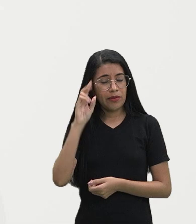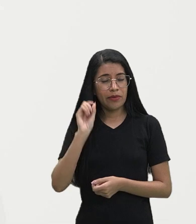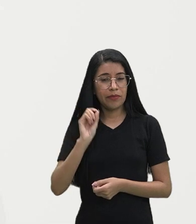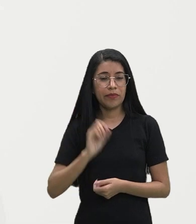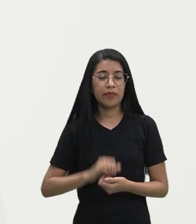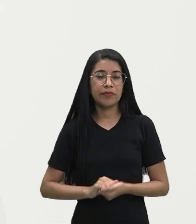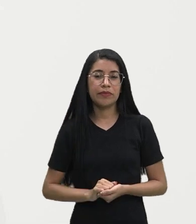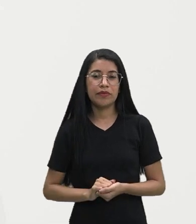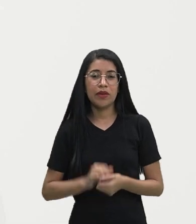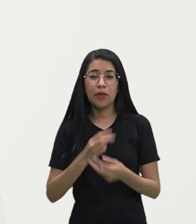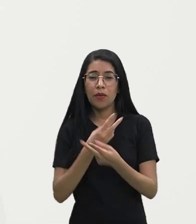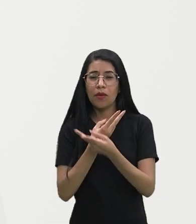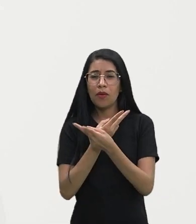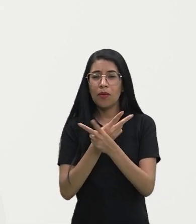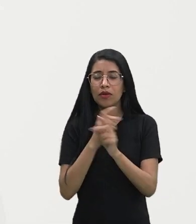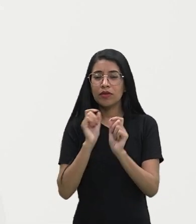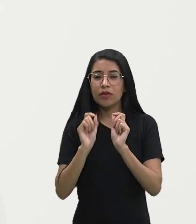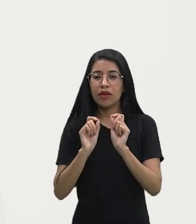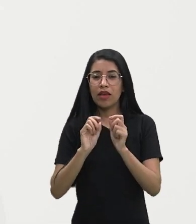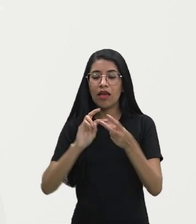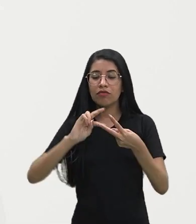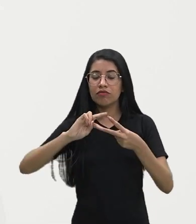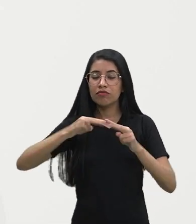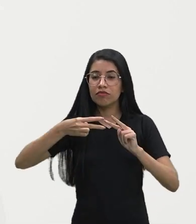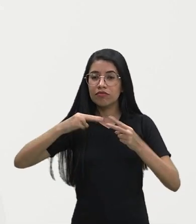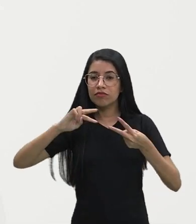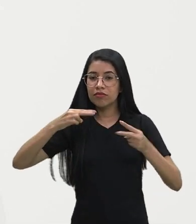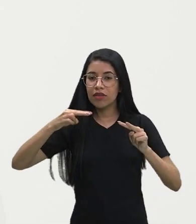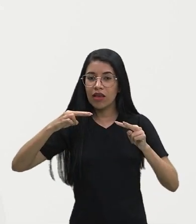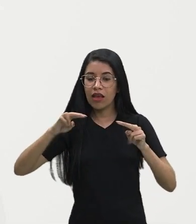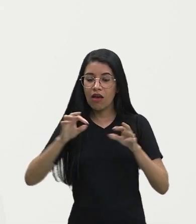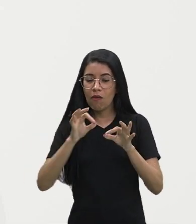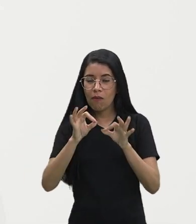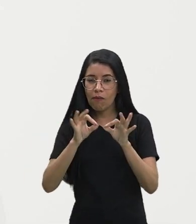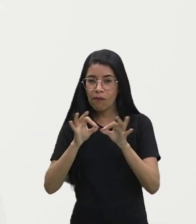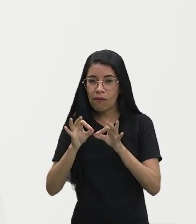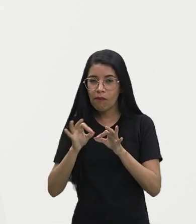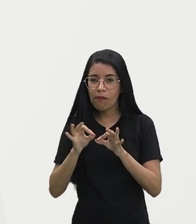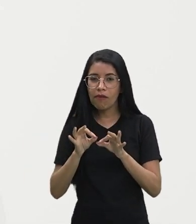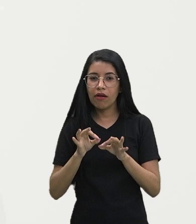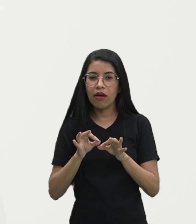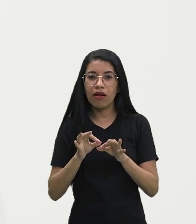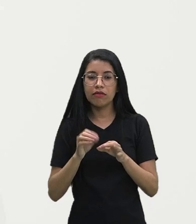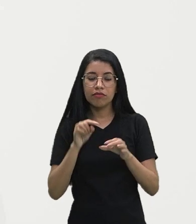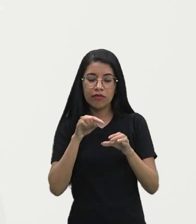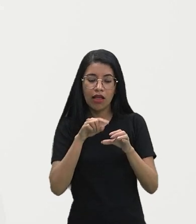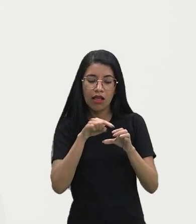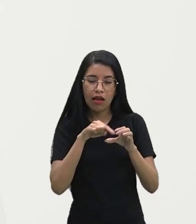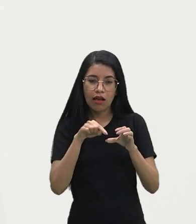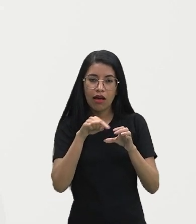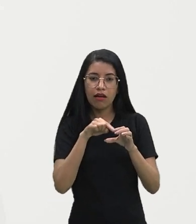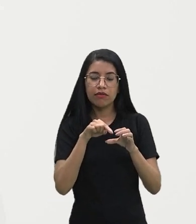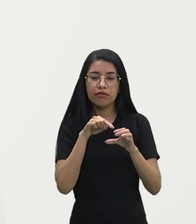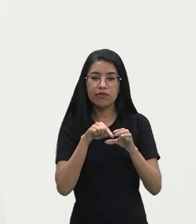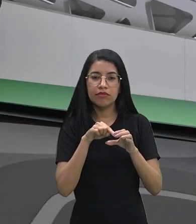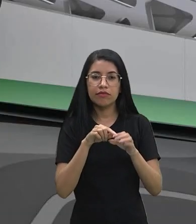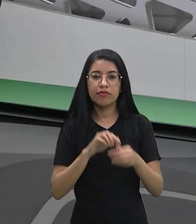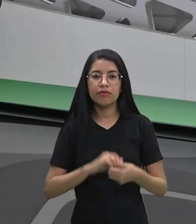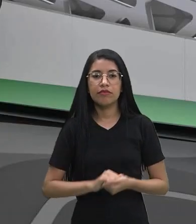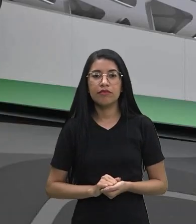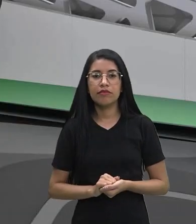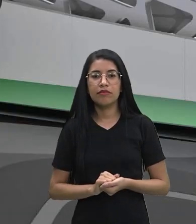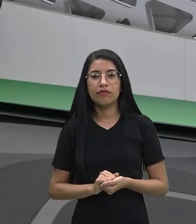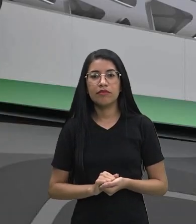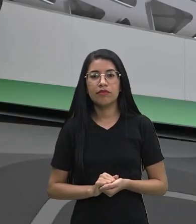que são os cromossomos? É o DNA condensado que está lá no meio da célula, igual aquele exemplo que eu dei para